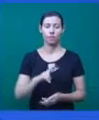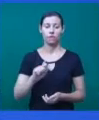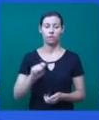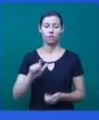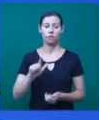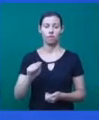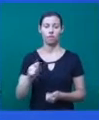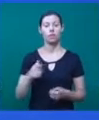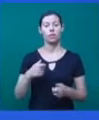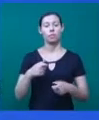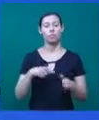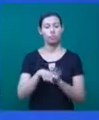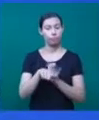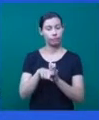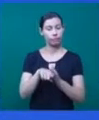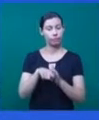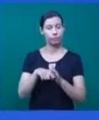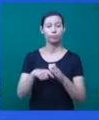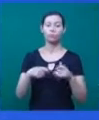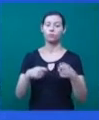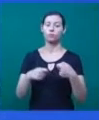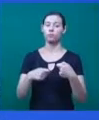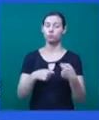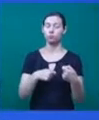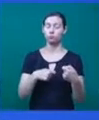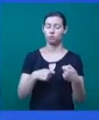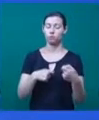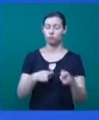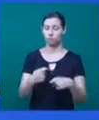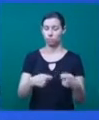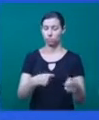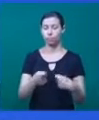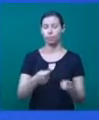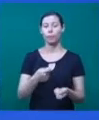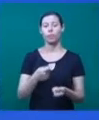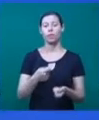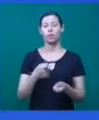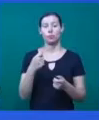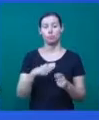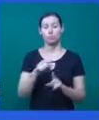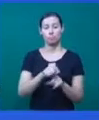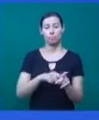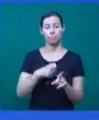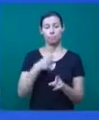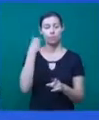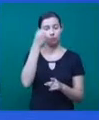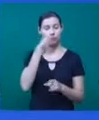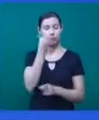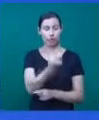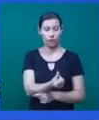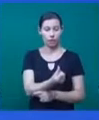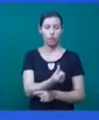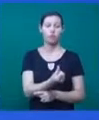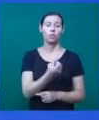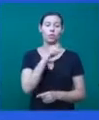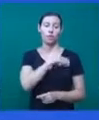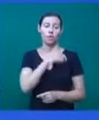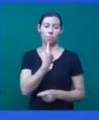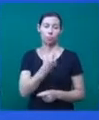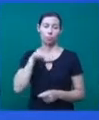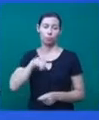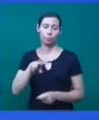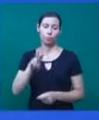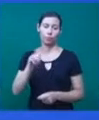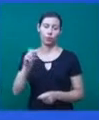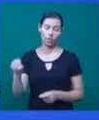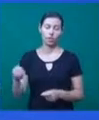vaga para analista comercial. O salário é de R$ 1.500. É necessário ter 6 meses de experiência em ensino superior completo ou